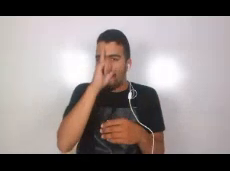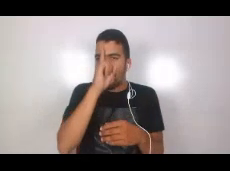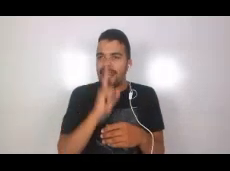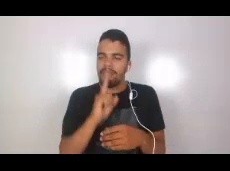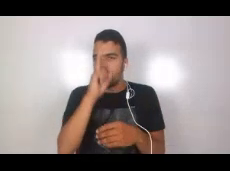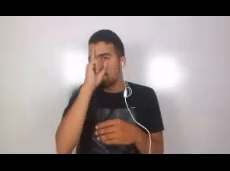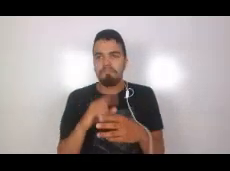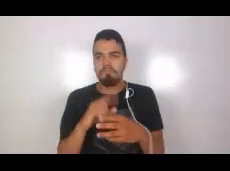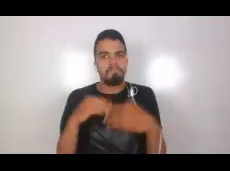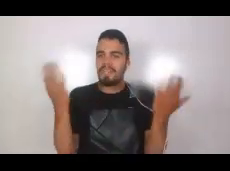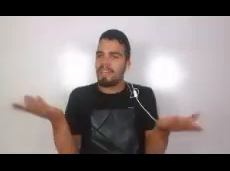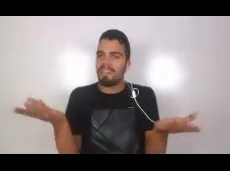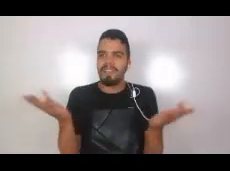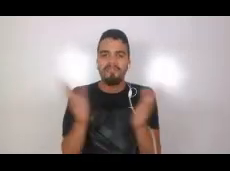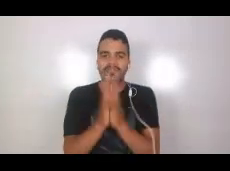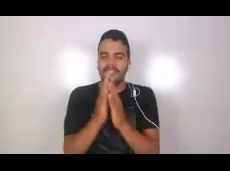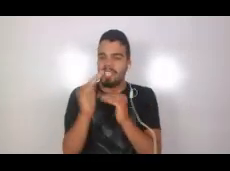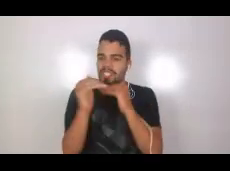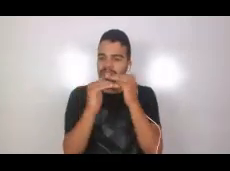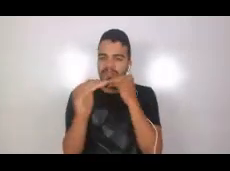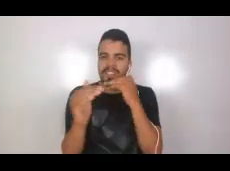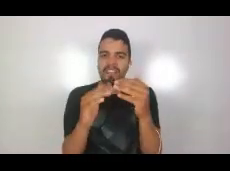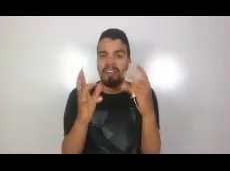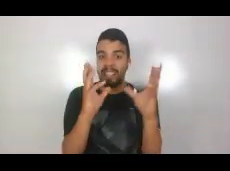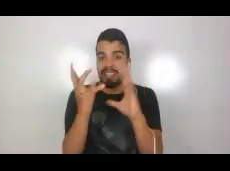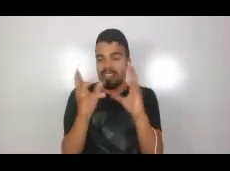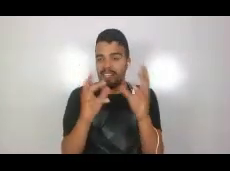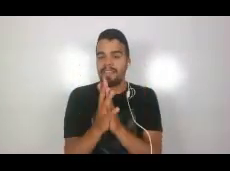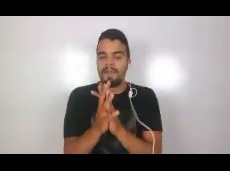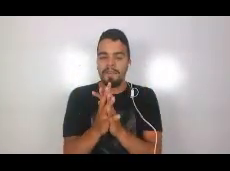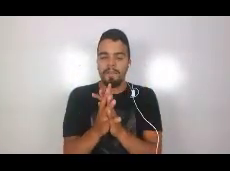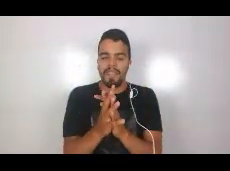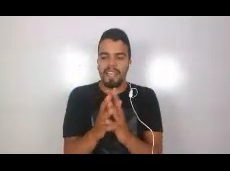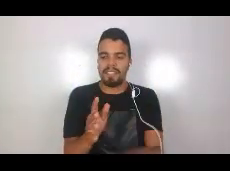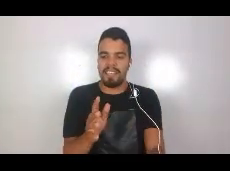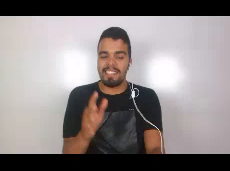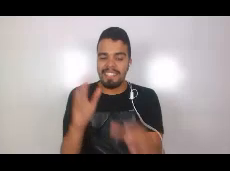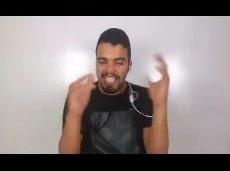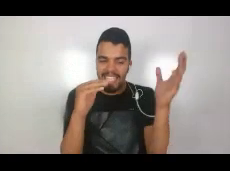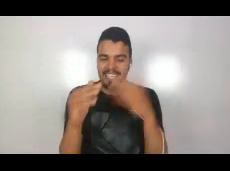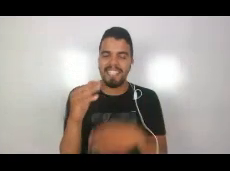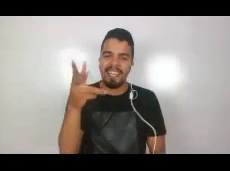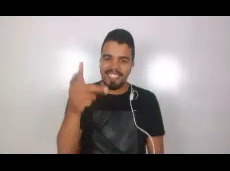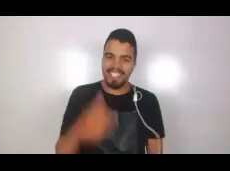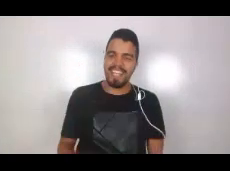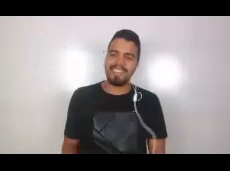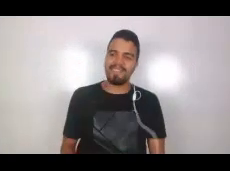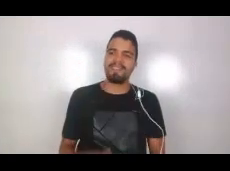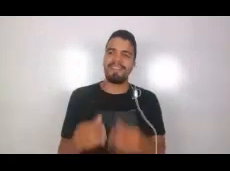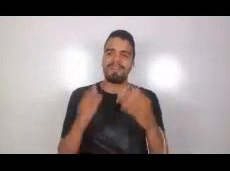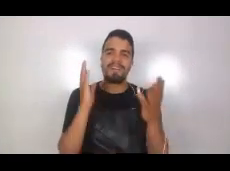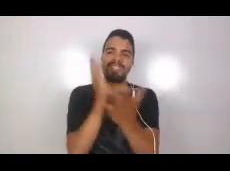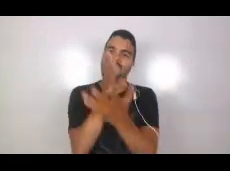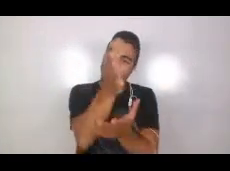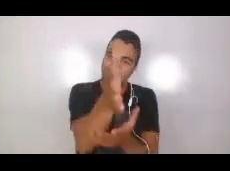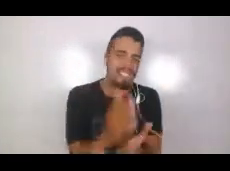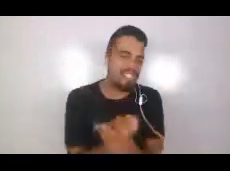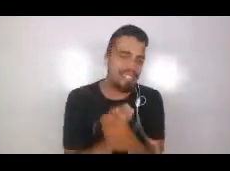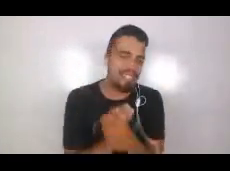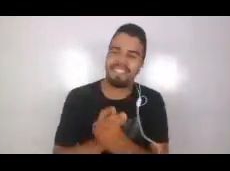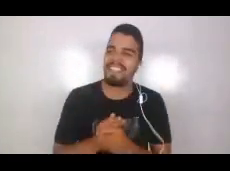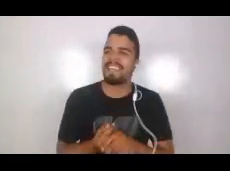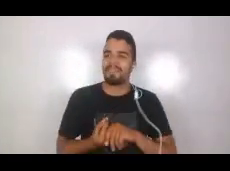o amarelo, né? Então, a gente não consegue fazer esse link, né, direto, ou a gente só